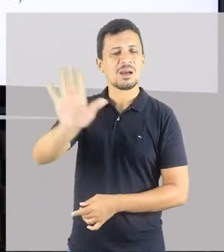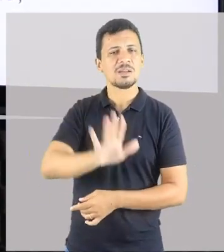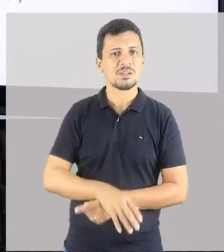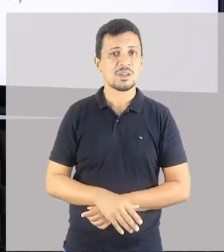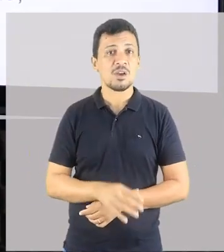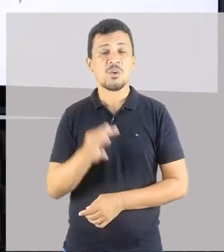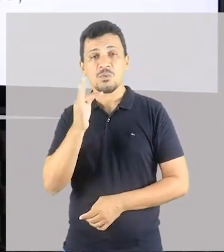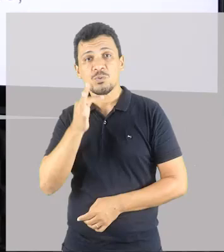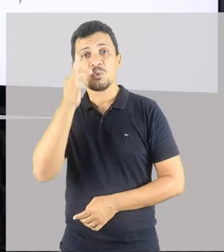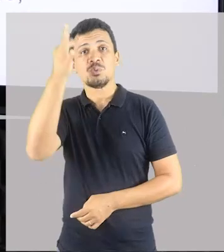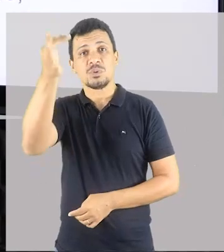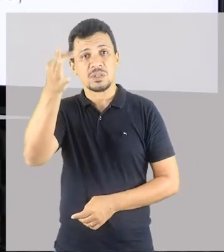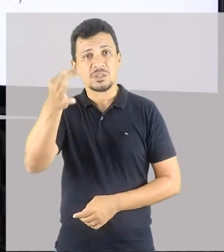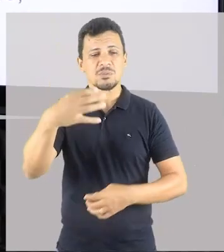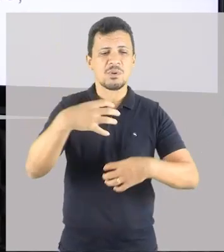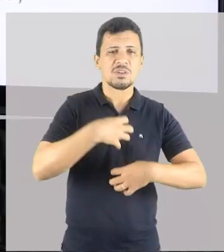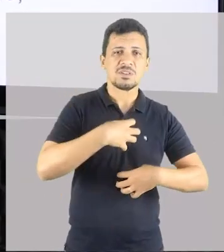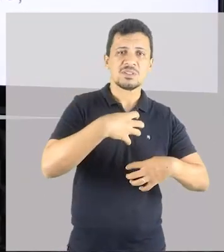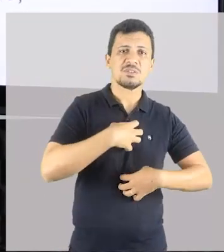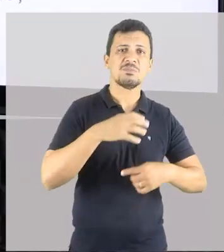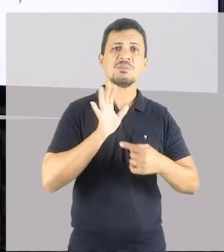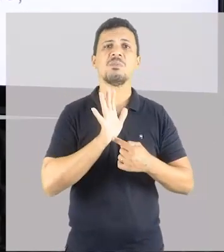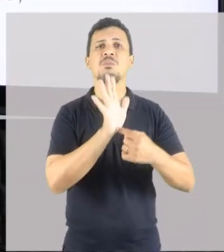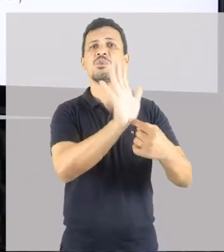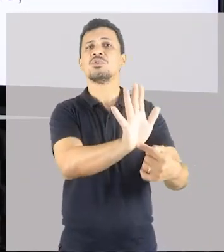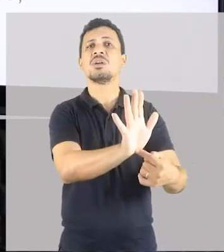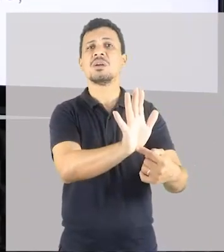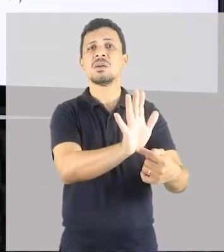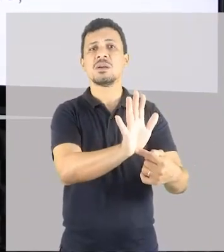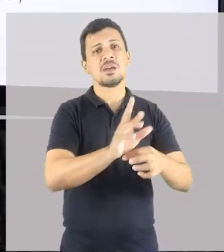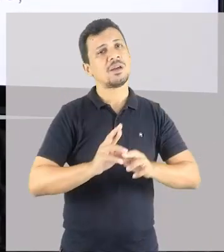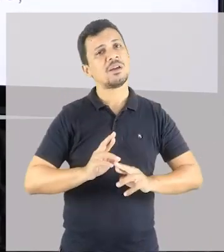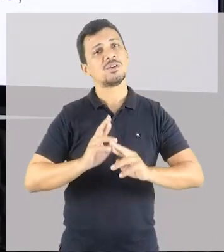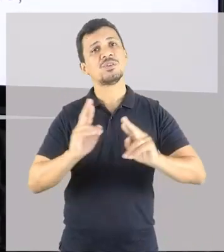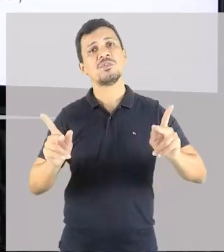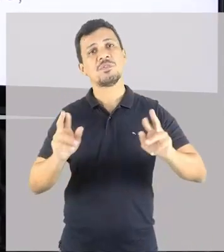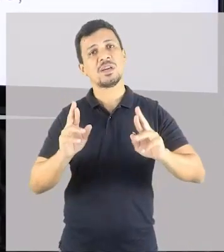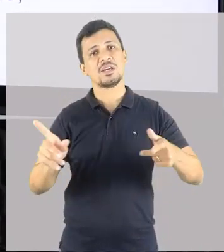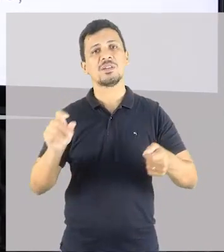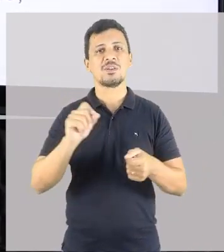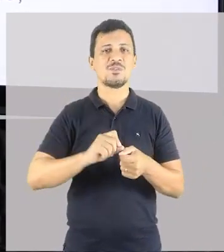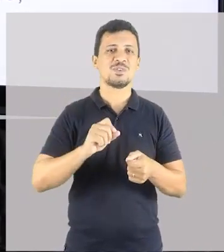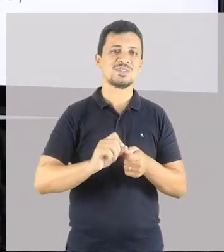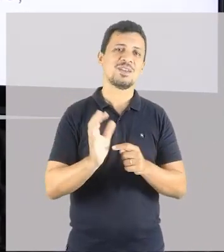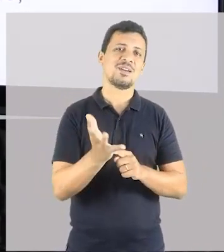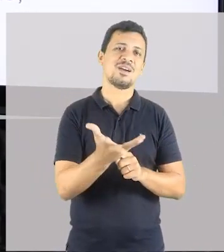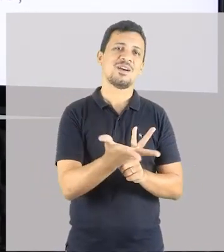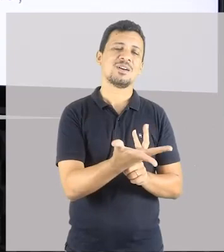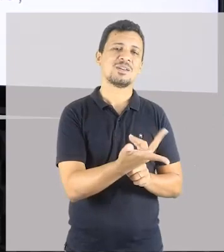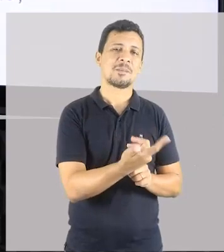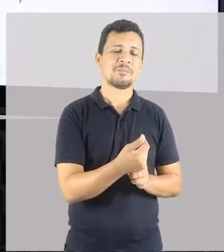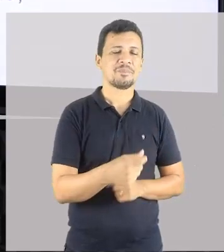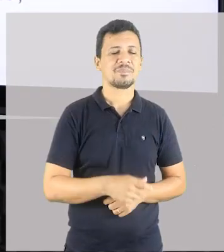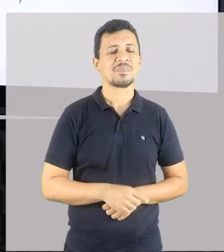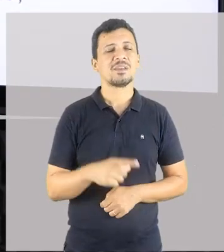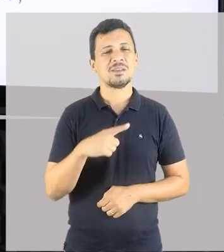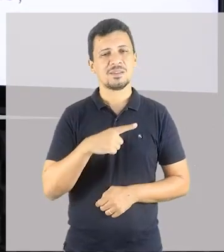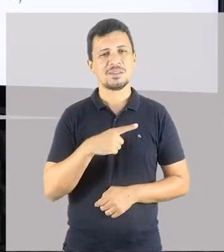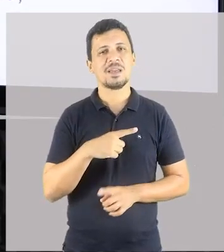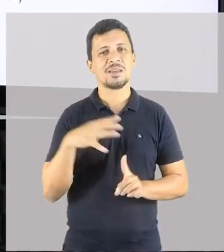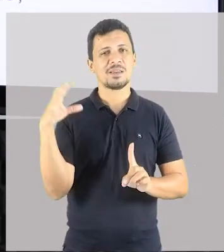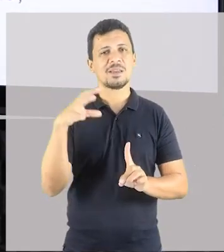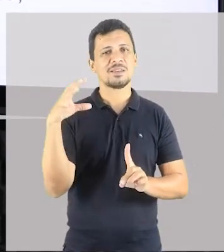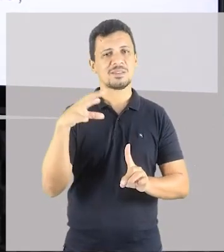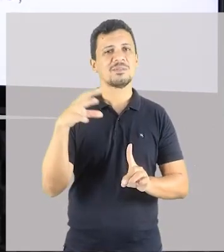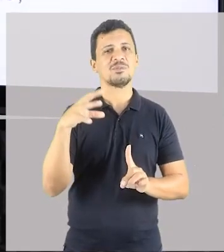do futurismo, do expressionismo, certo? Que mostram uma forma diferente de fazer a arte. Então, nós vamos ter essa